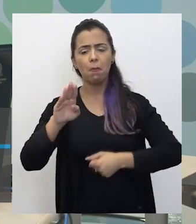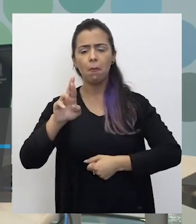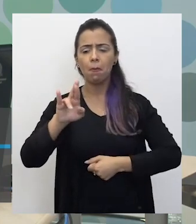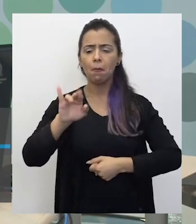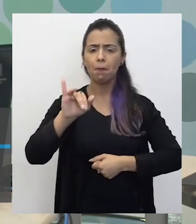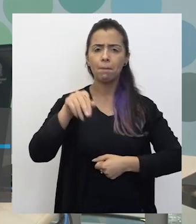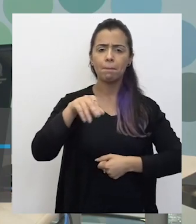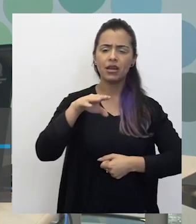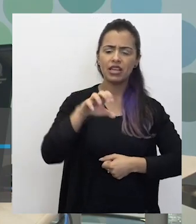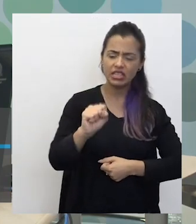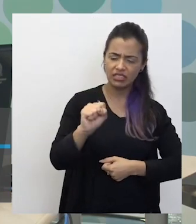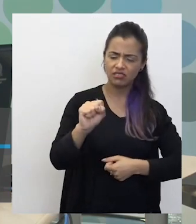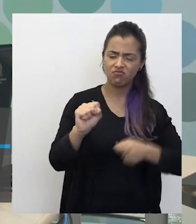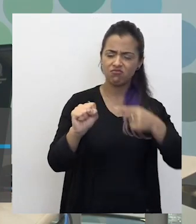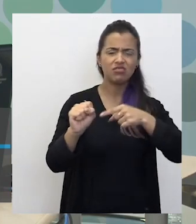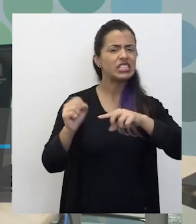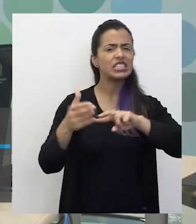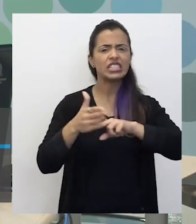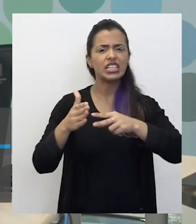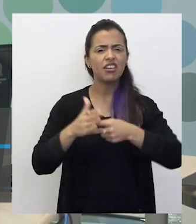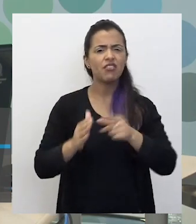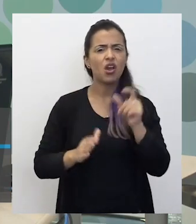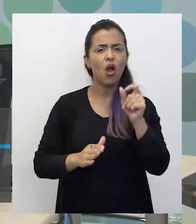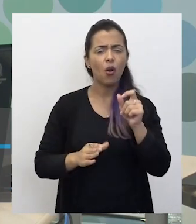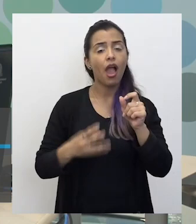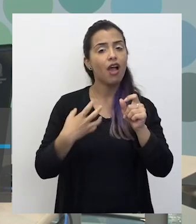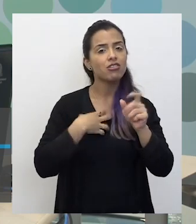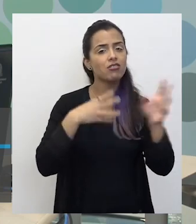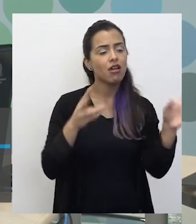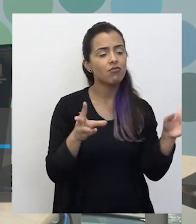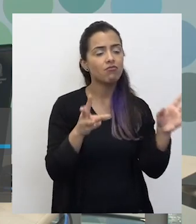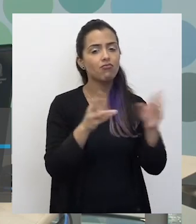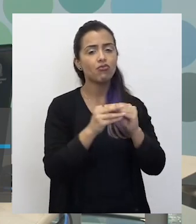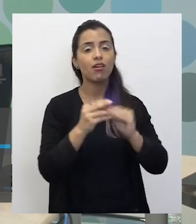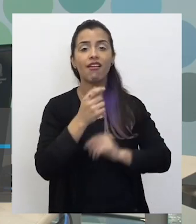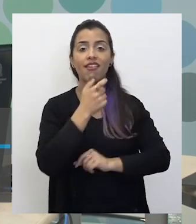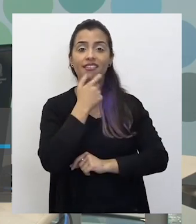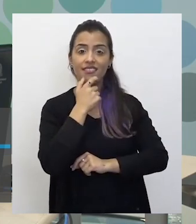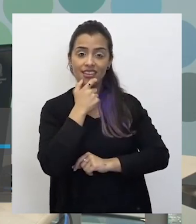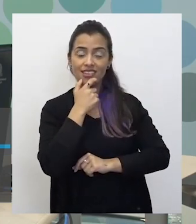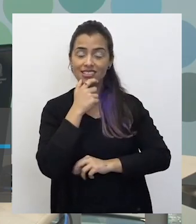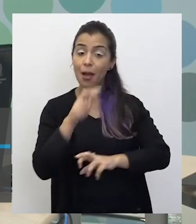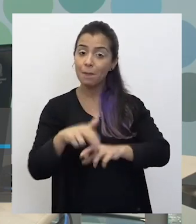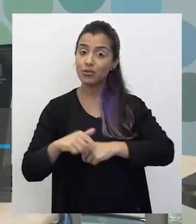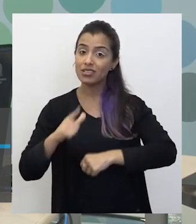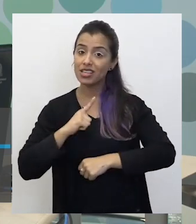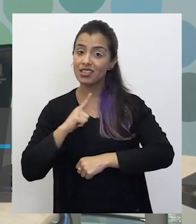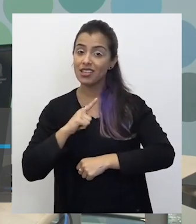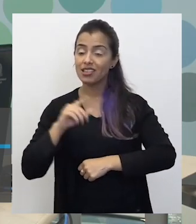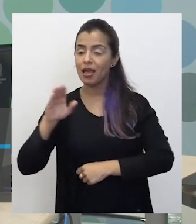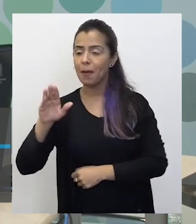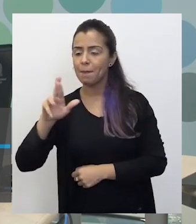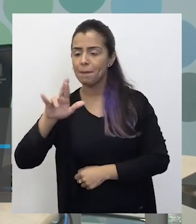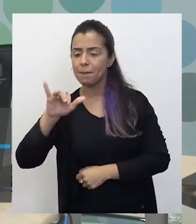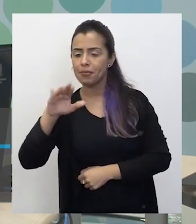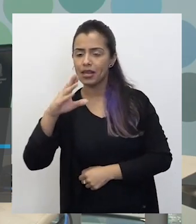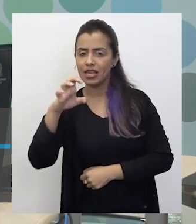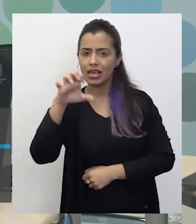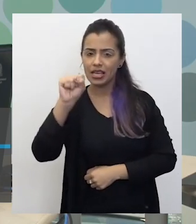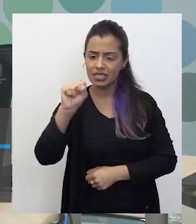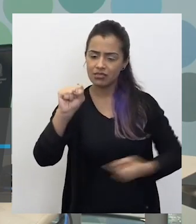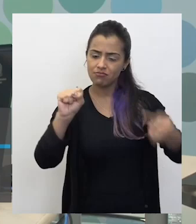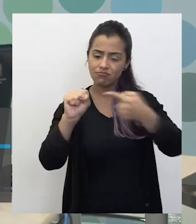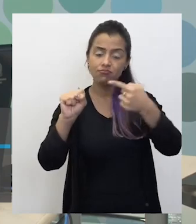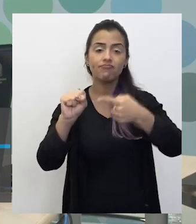que ela é uma sigla cunhada aí na língua inglesa, Por isso a gente tem no final o S, que representa a África